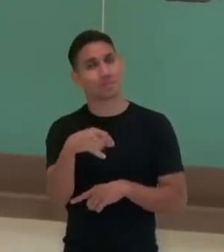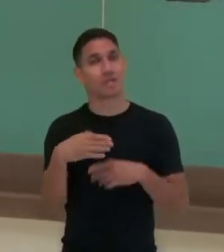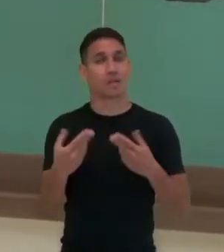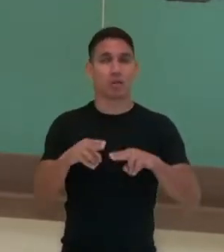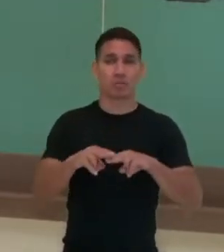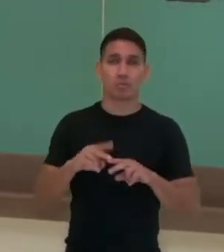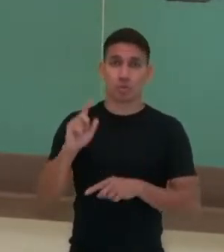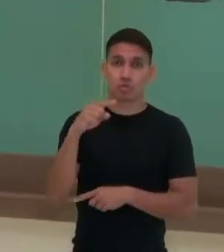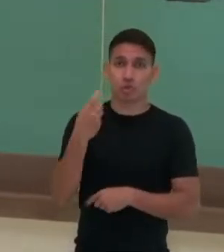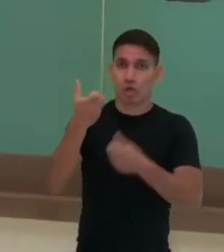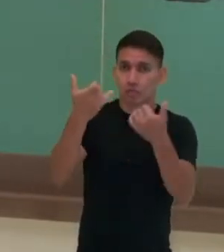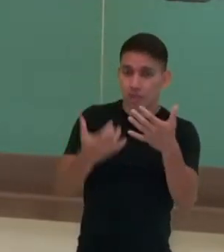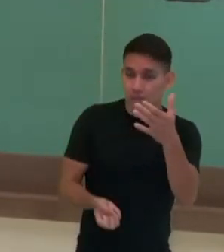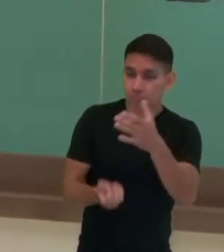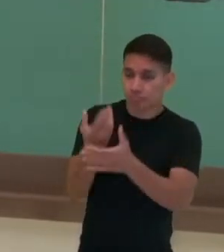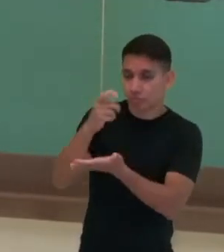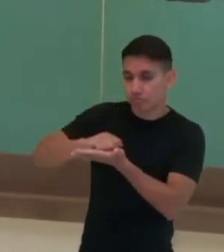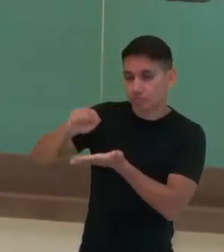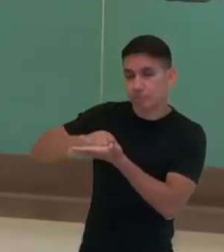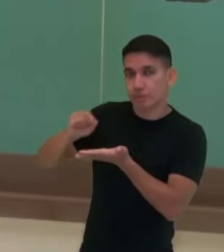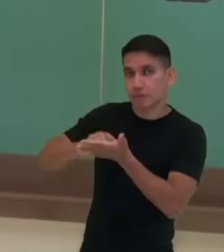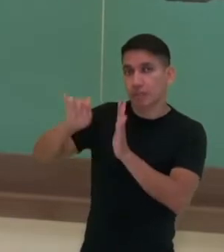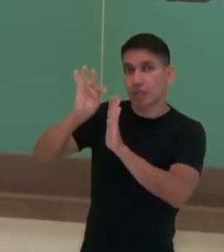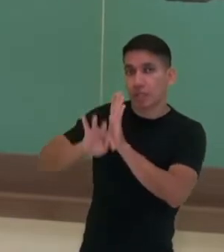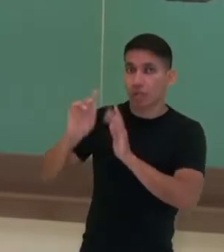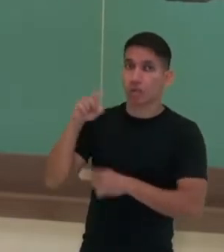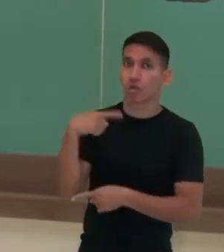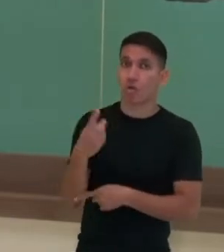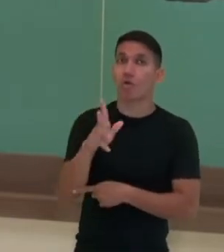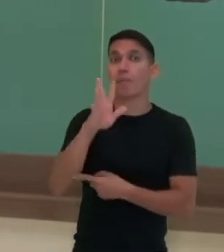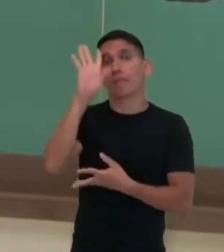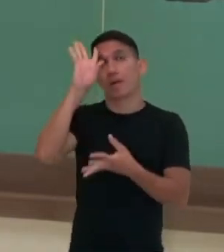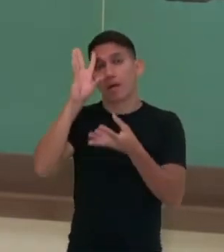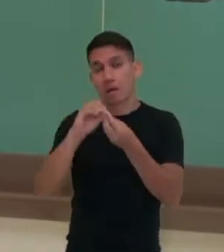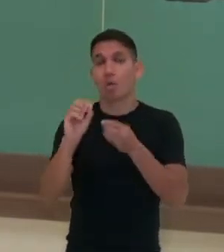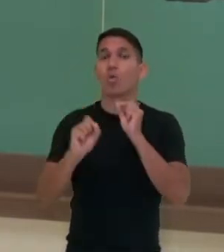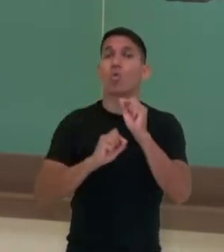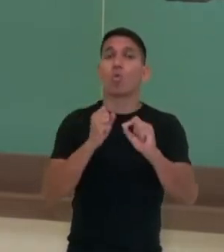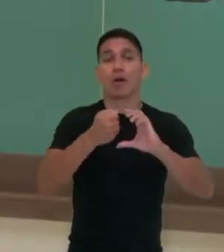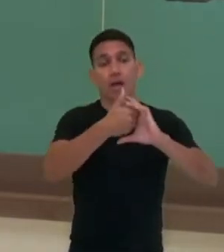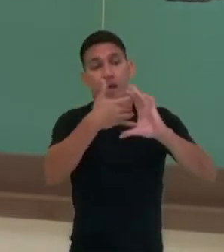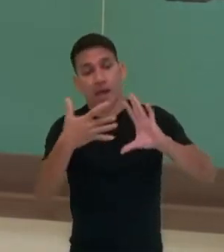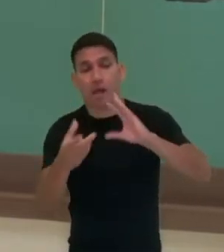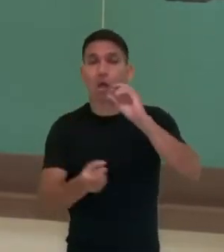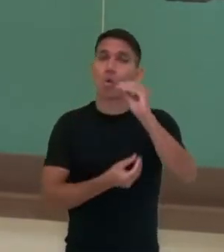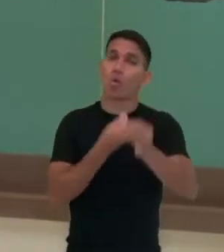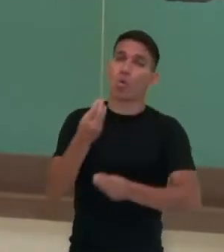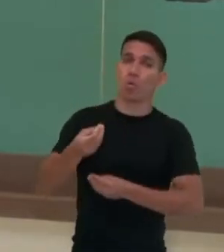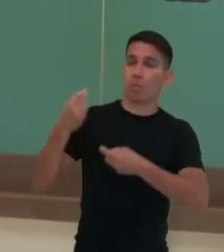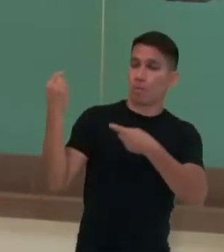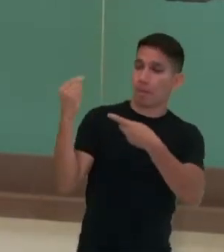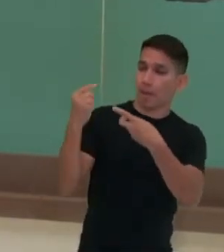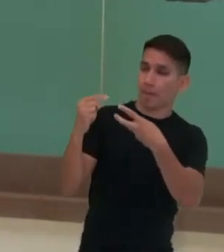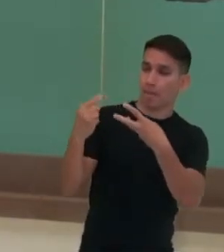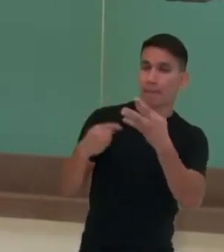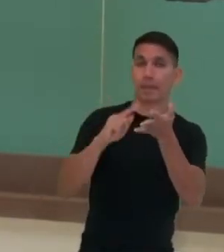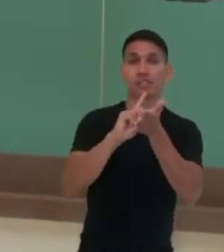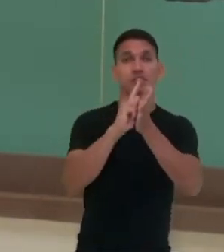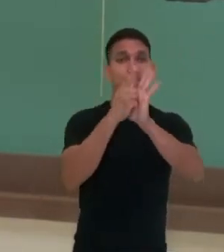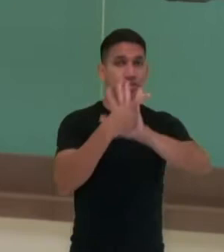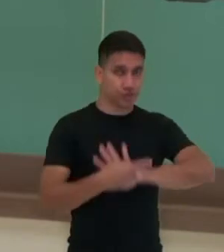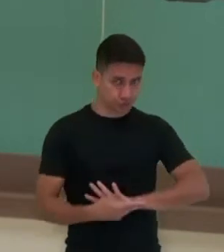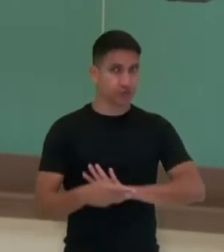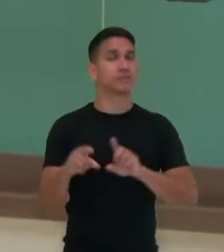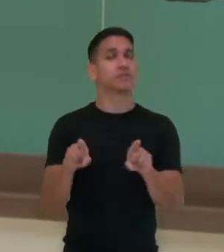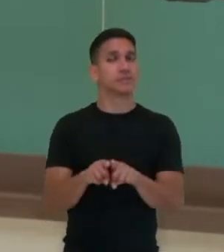quando nós falamos em produzir um texto, nós temos que compreender, né, as características daquele gênero, nós